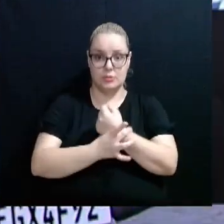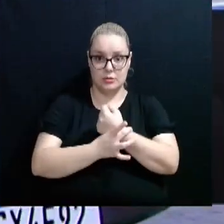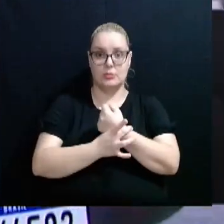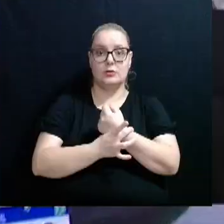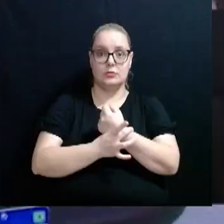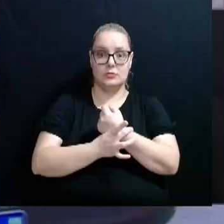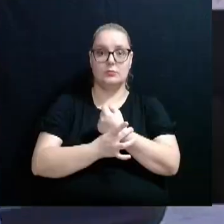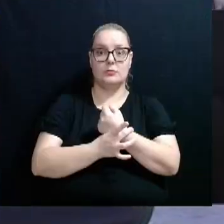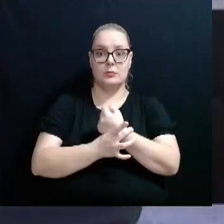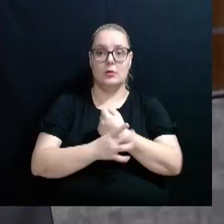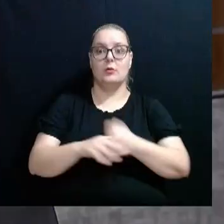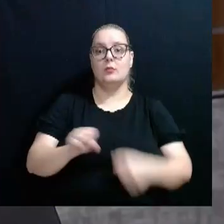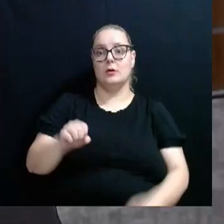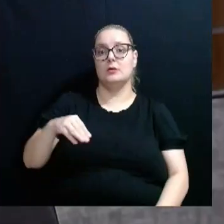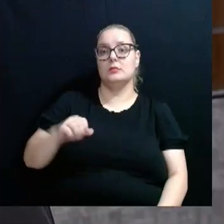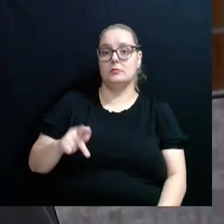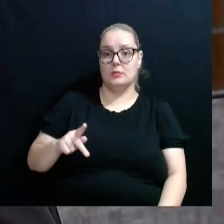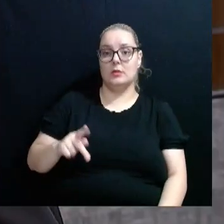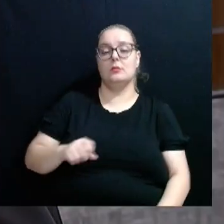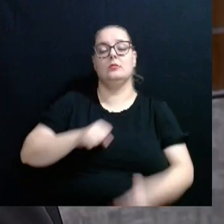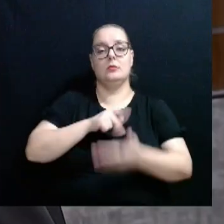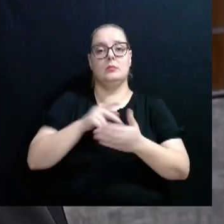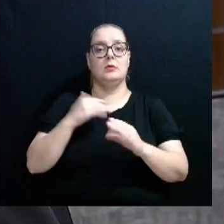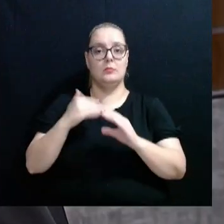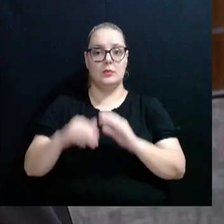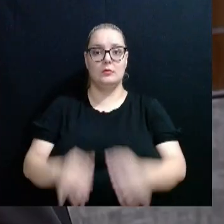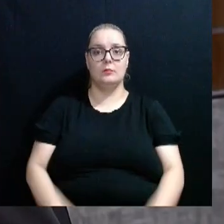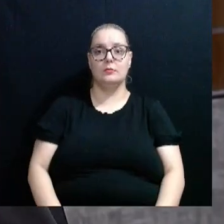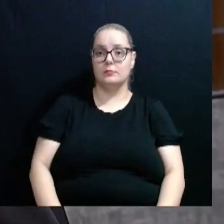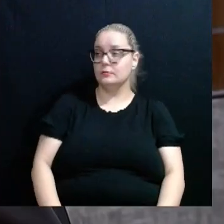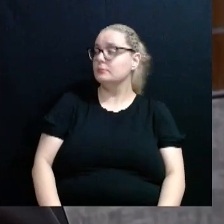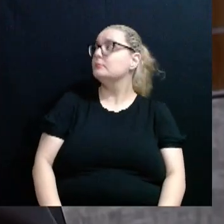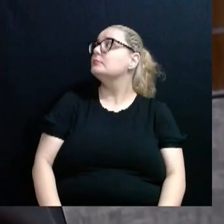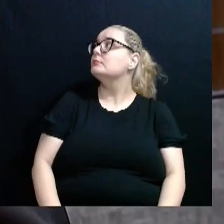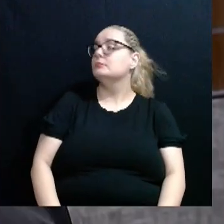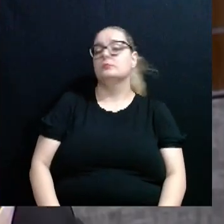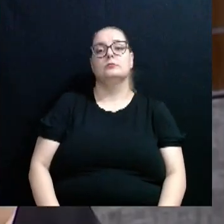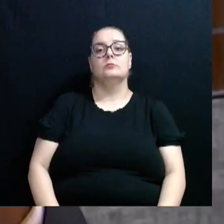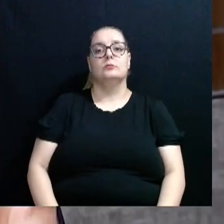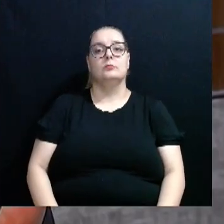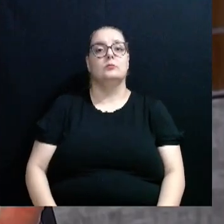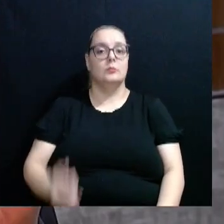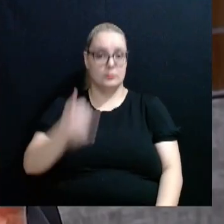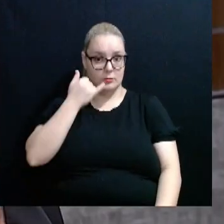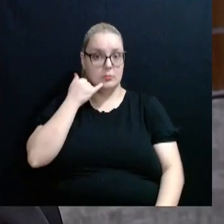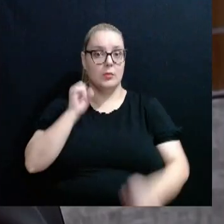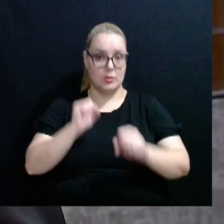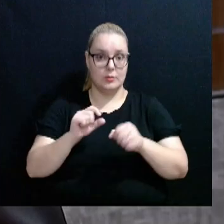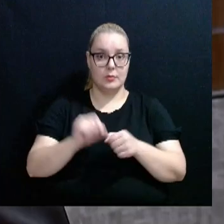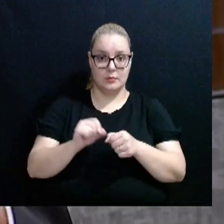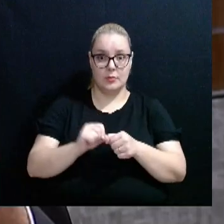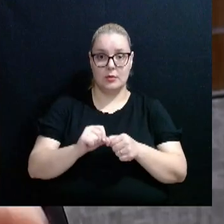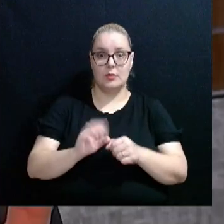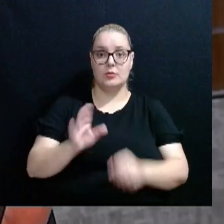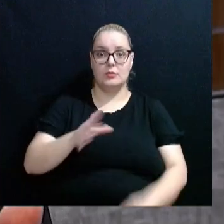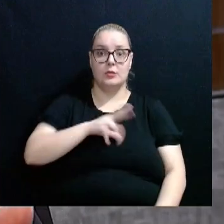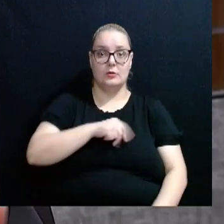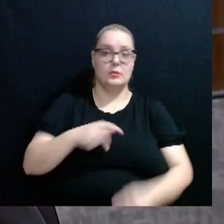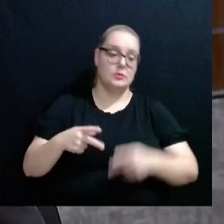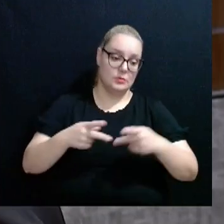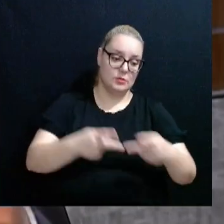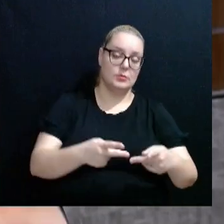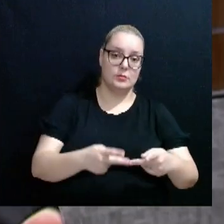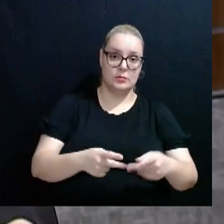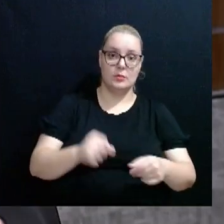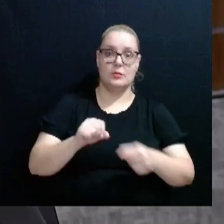ou aplicativos de mensagem. Ela pode ser feita até através do celular. Nós já estivemos no SAMU, fizemos uma